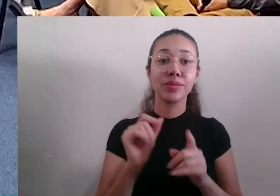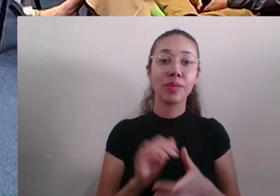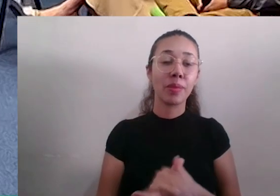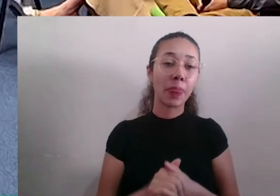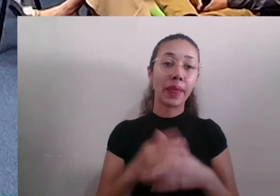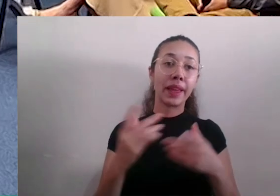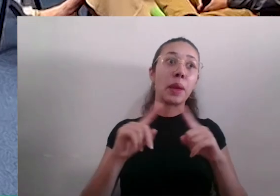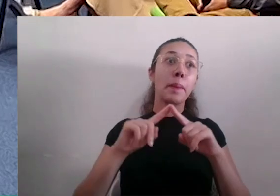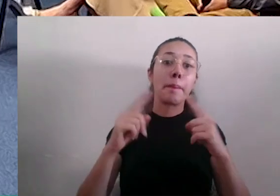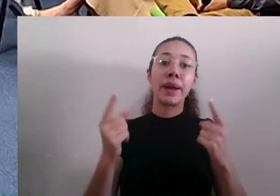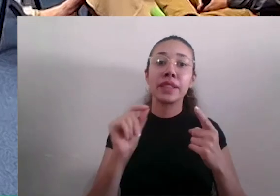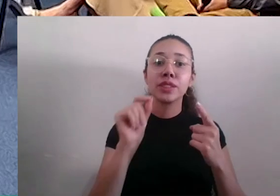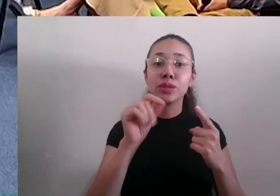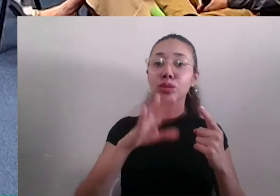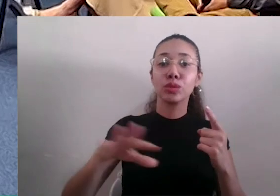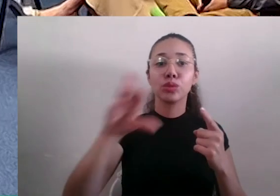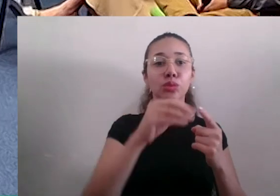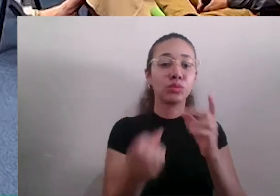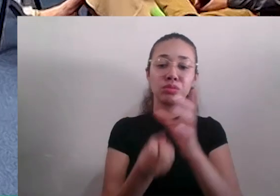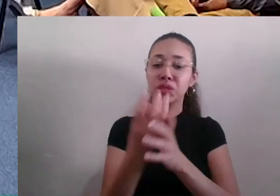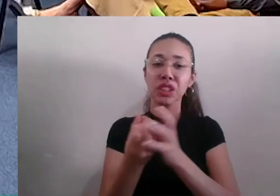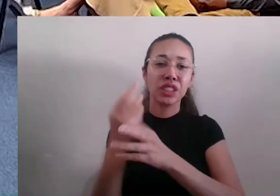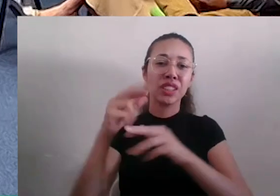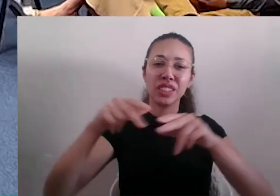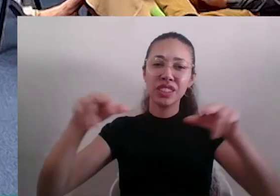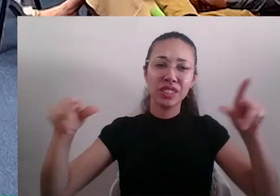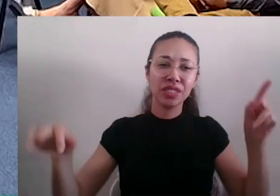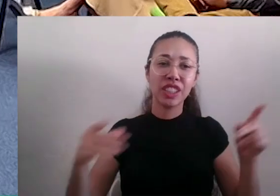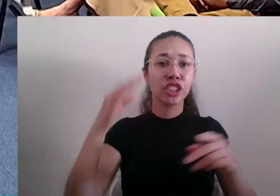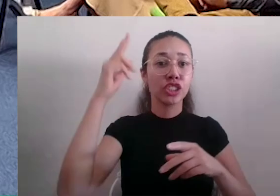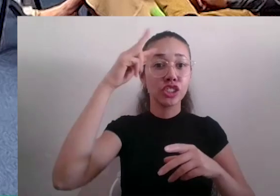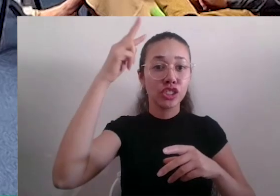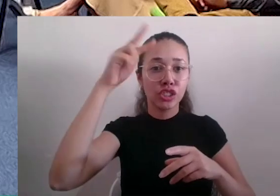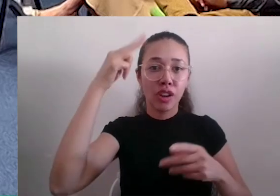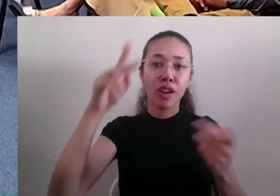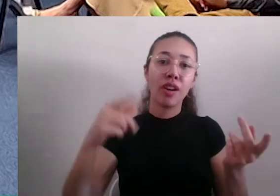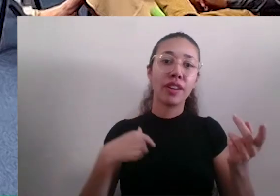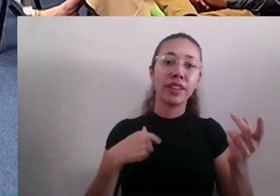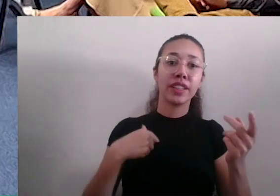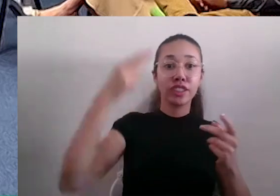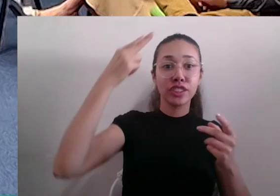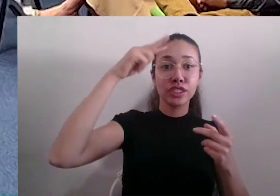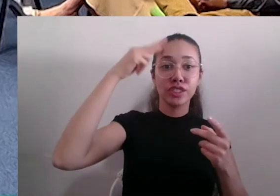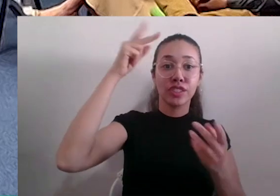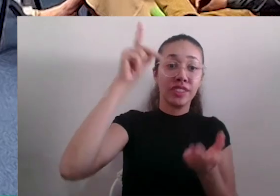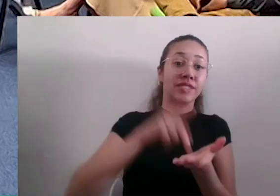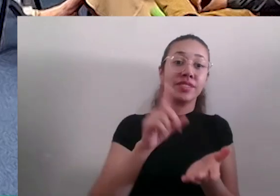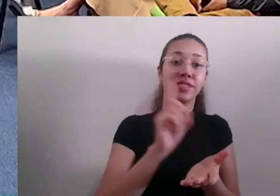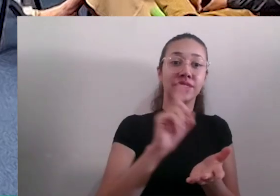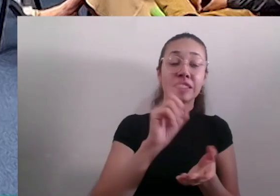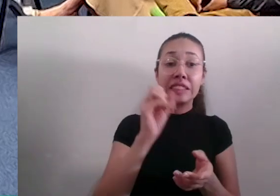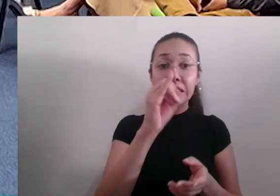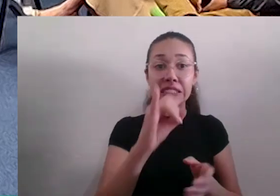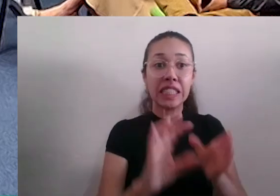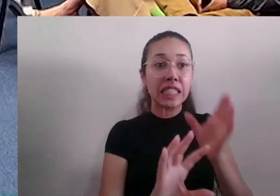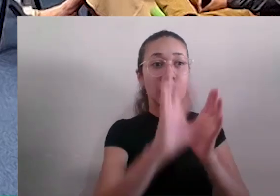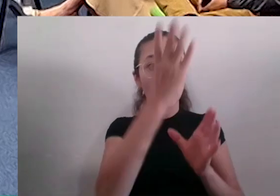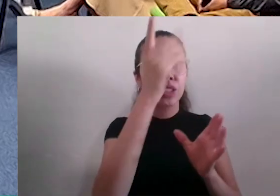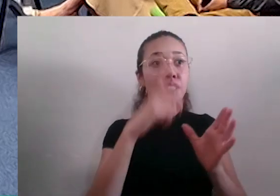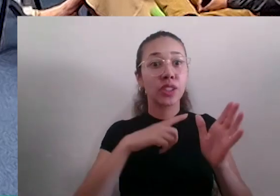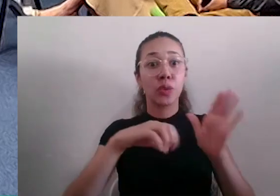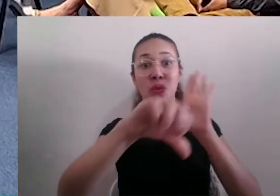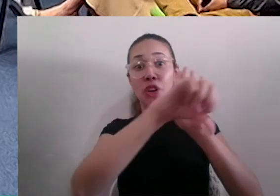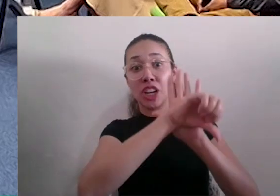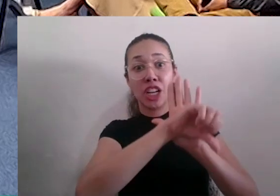produção de um modo geral não só podcast documentário ficção porque hoje em dia é assim né Você tem um crime horrível um crime de Ono horrível ele